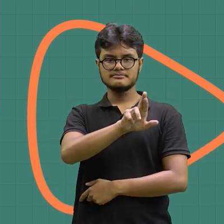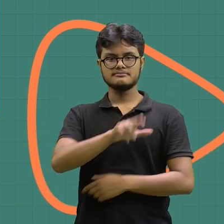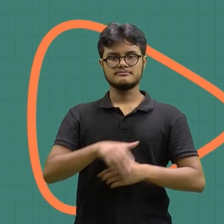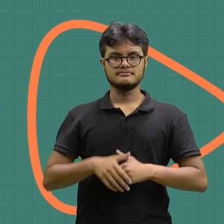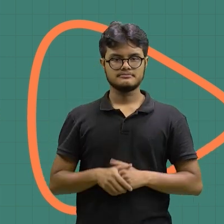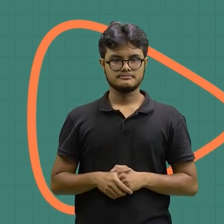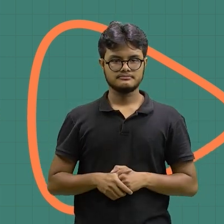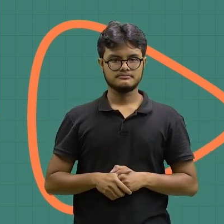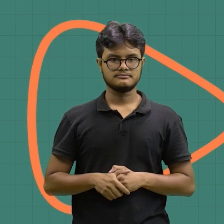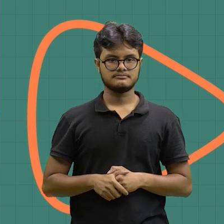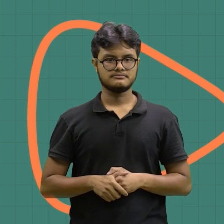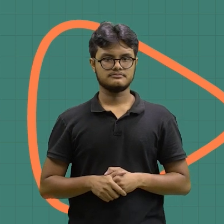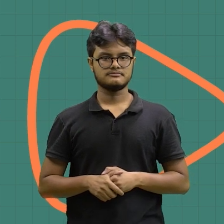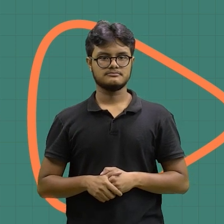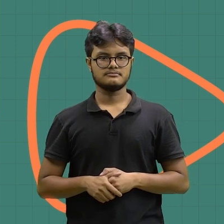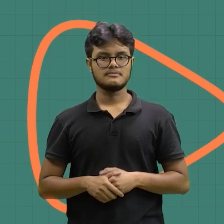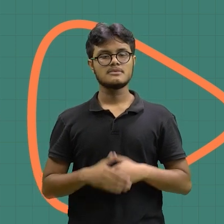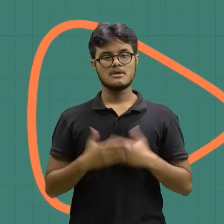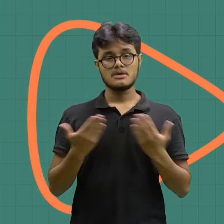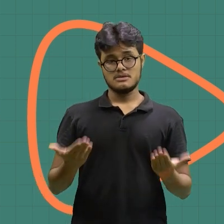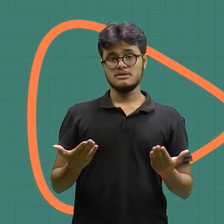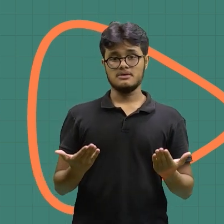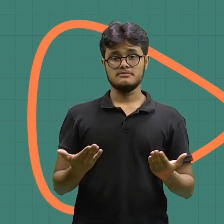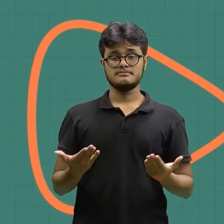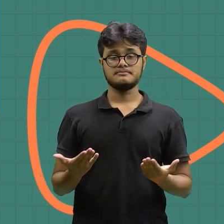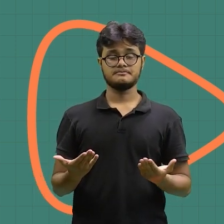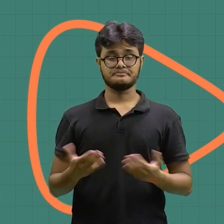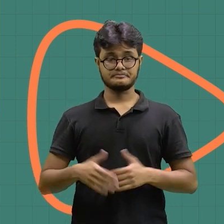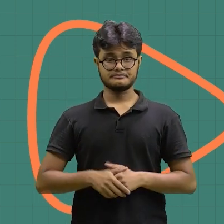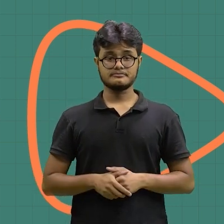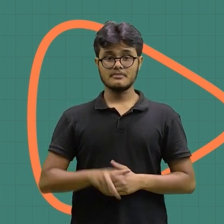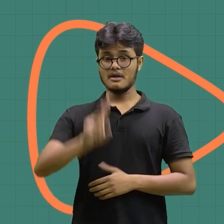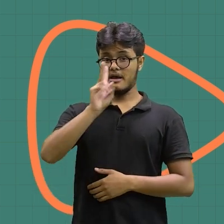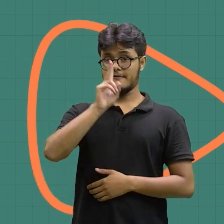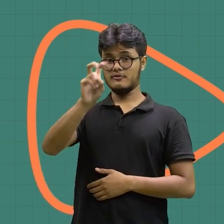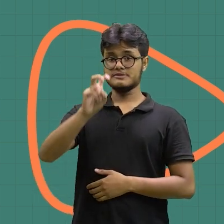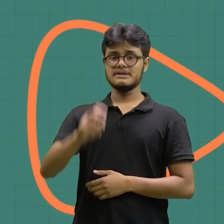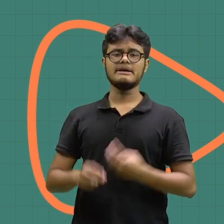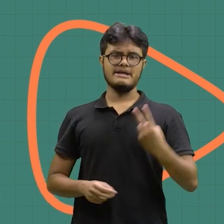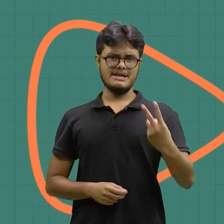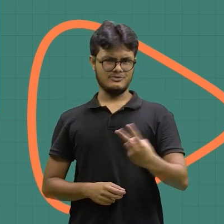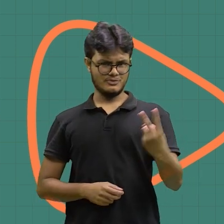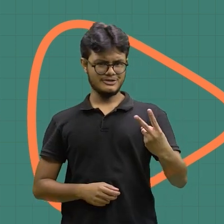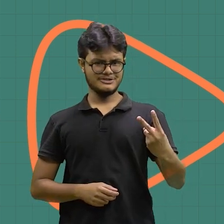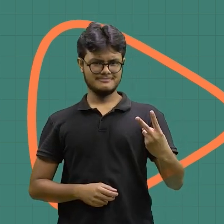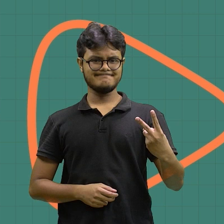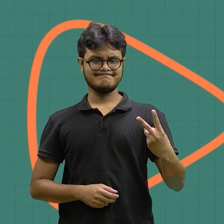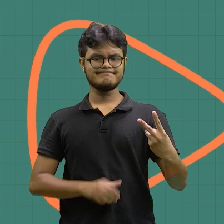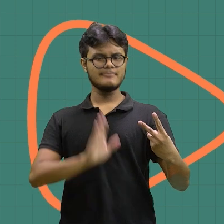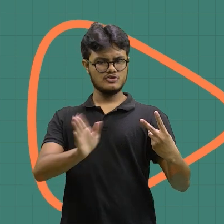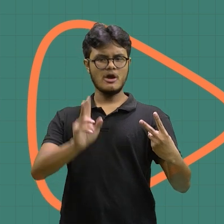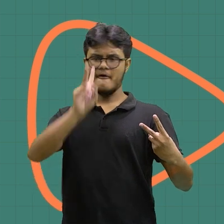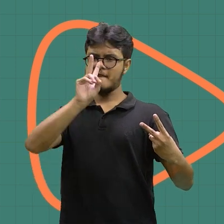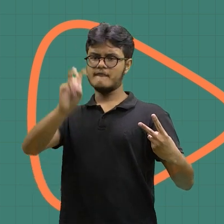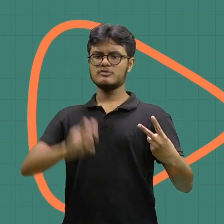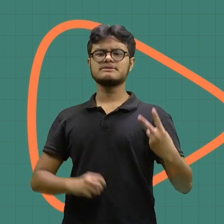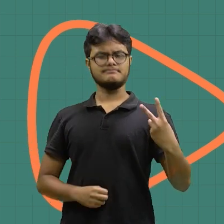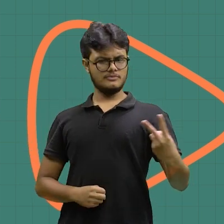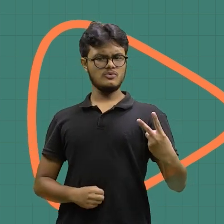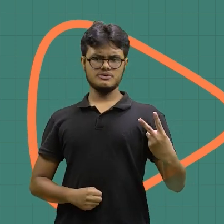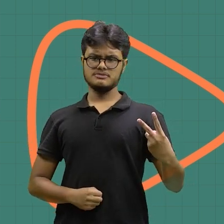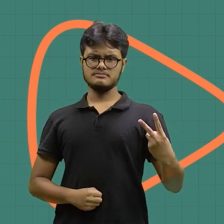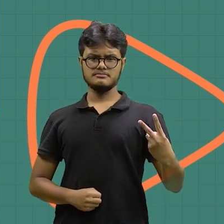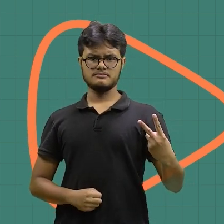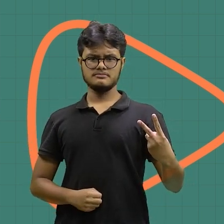corrente de curto-circuito, que é a força eletromotriz dividido pela resistência interna. Ele me deu a minha força eletromotriz.